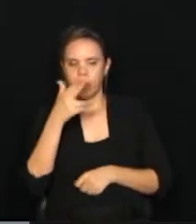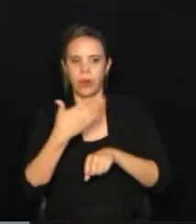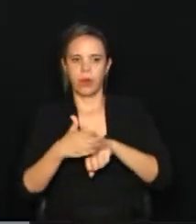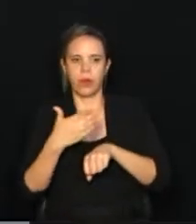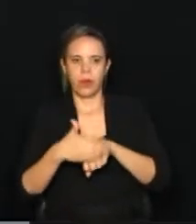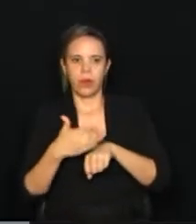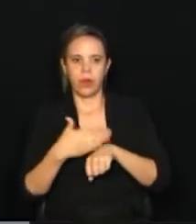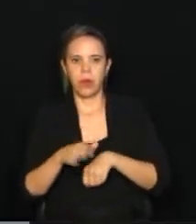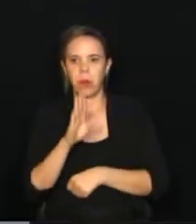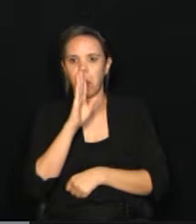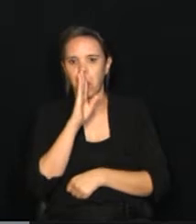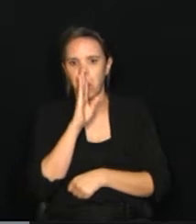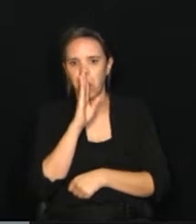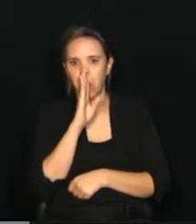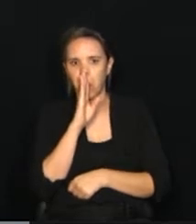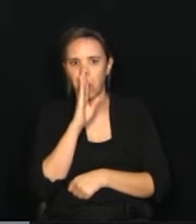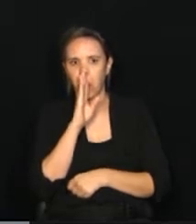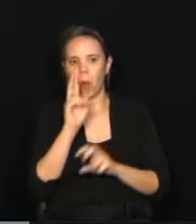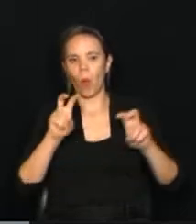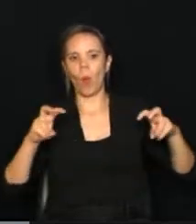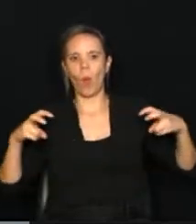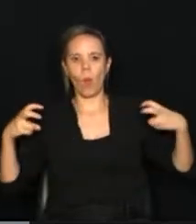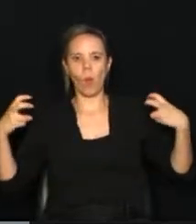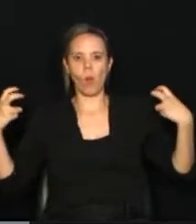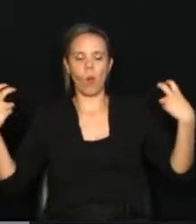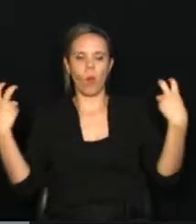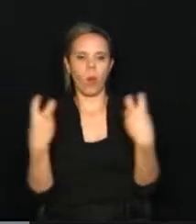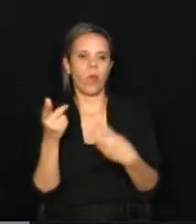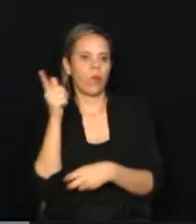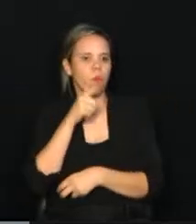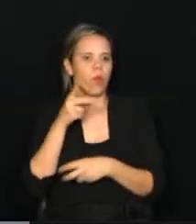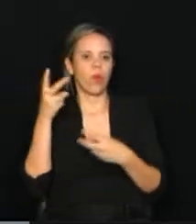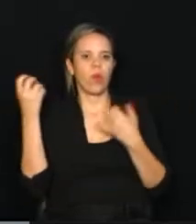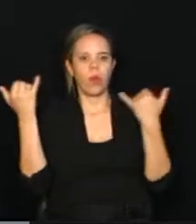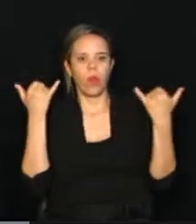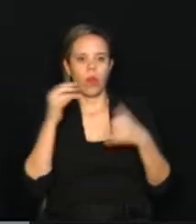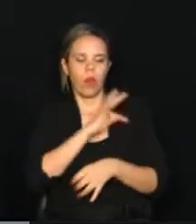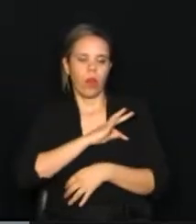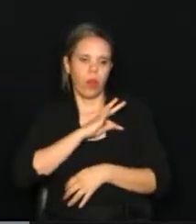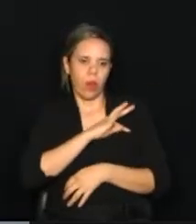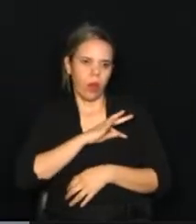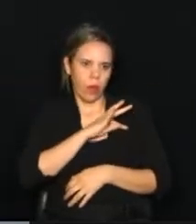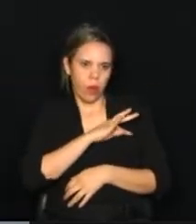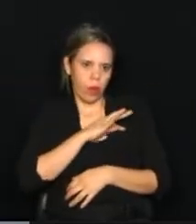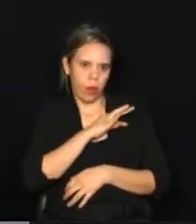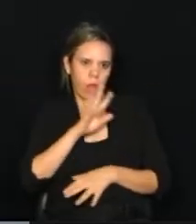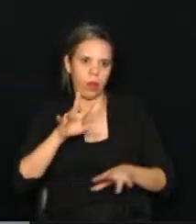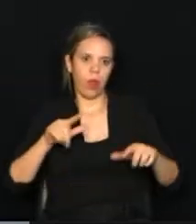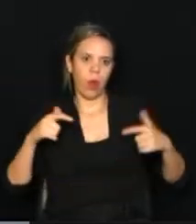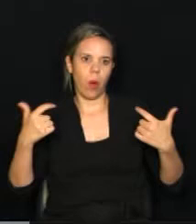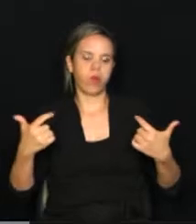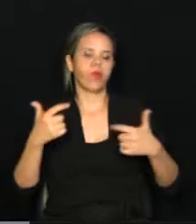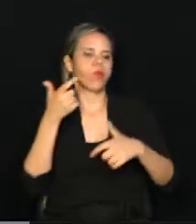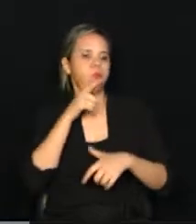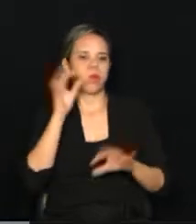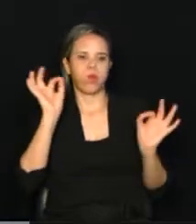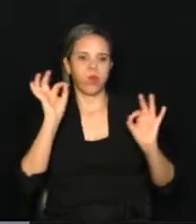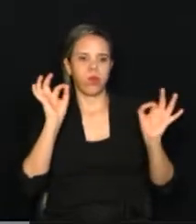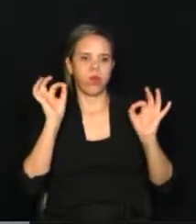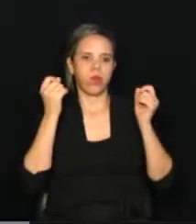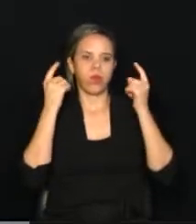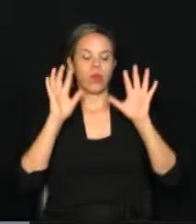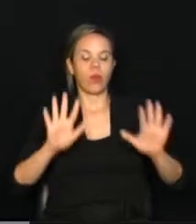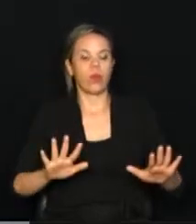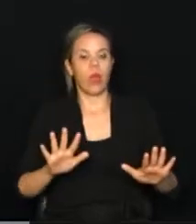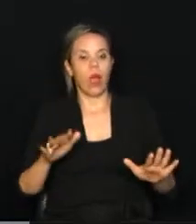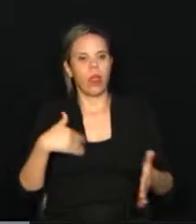fica um silêncio no ginásio. O bom é que a gente consegue escutar mais o técnico, né? Porque às vezes quando o ginásio está muito cheio, a gente consegue escutar. Mas